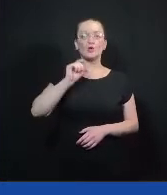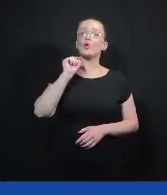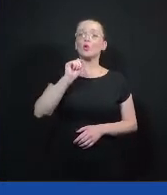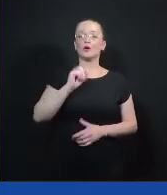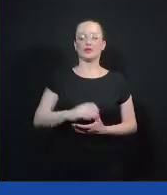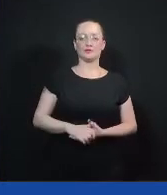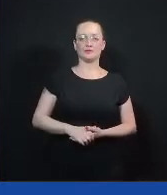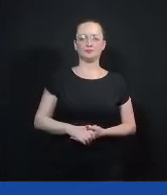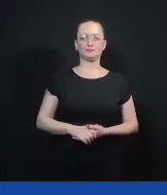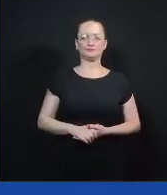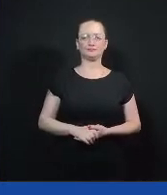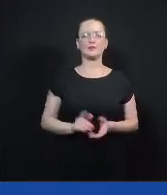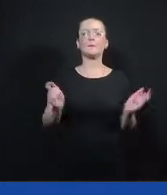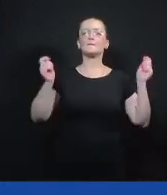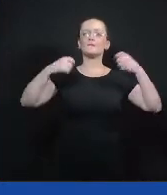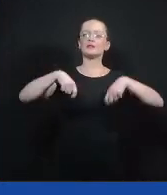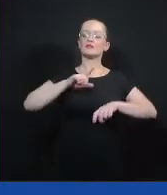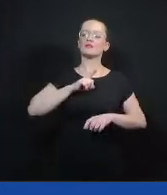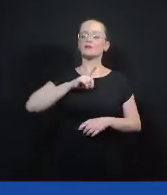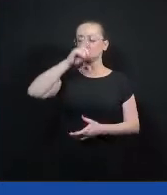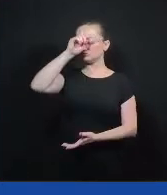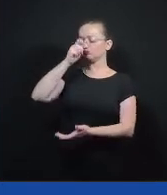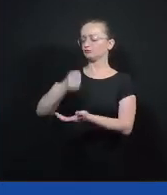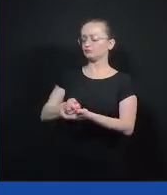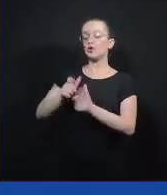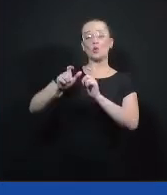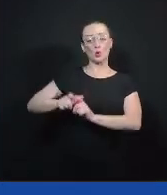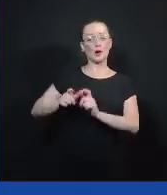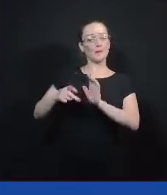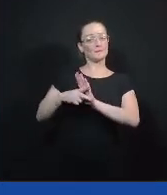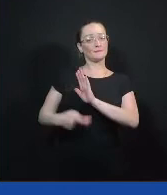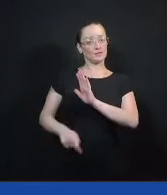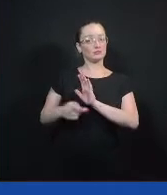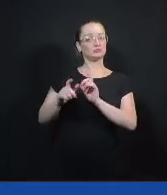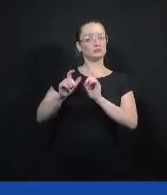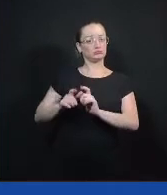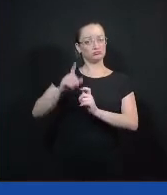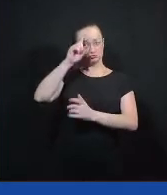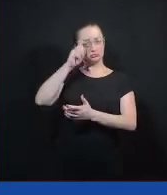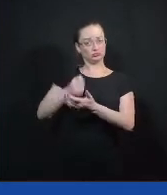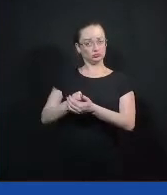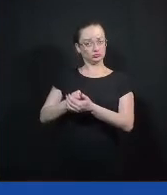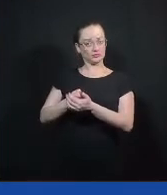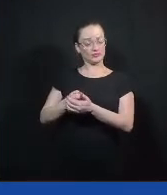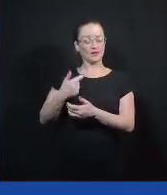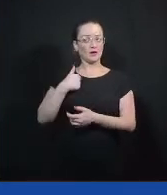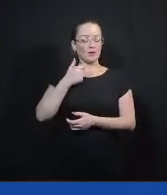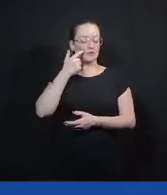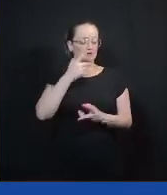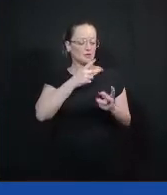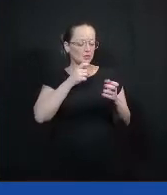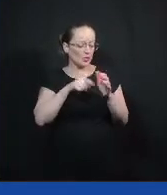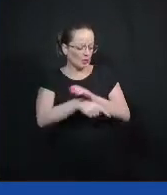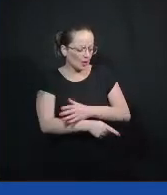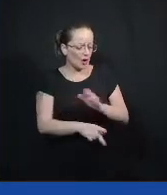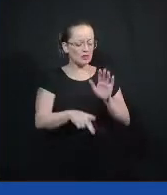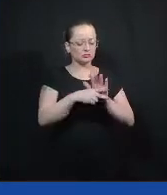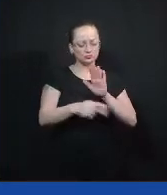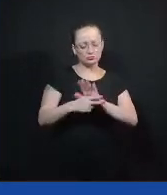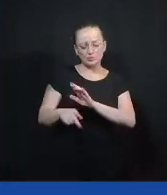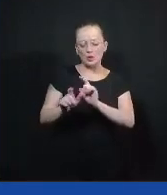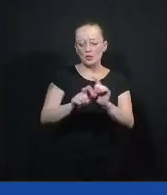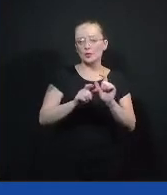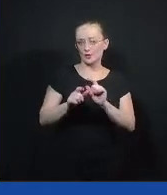essa possibilidade de poder tomar decisões localmente, levando em considerações aquilo que são singularidades, aquilo que são peculiaridades